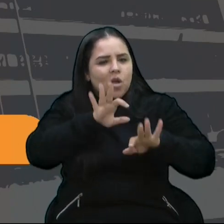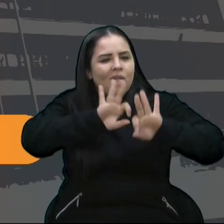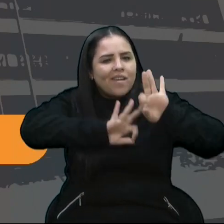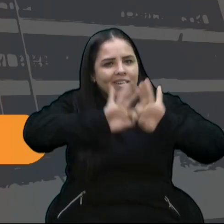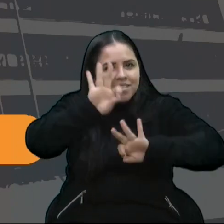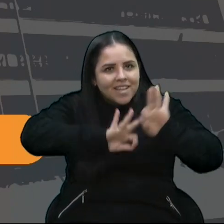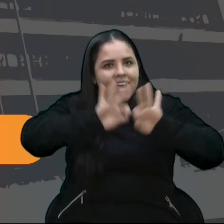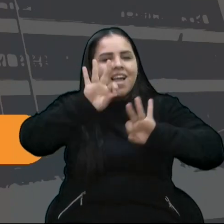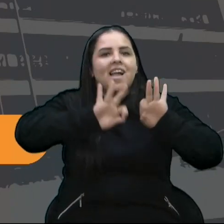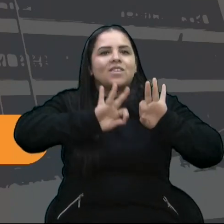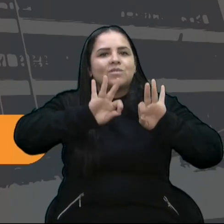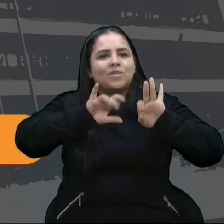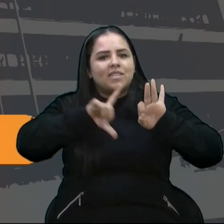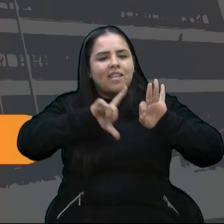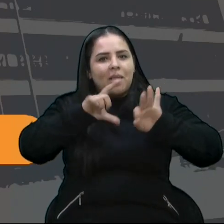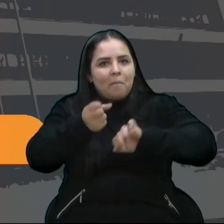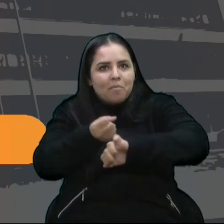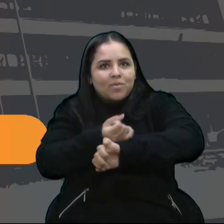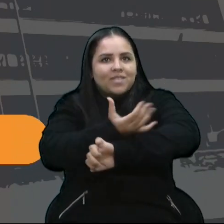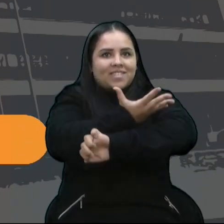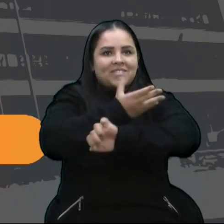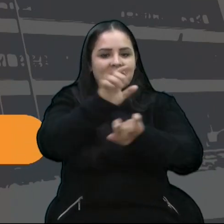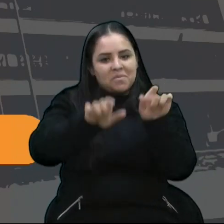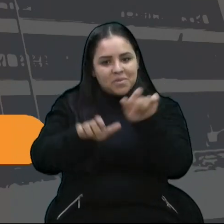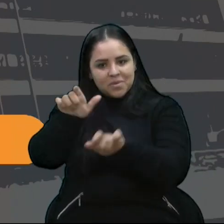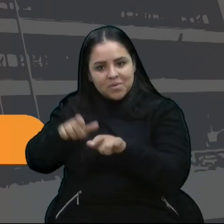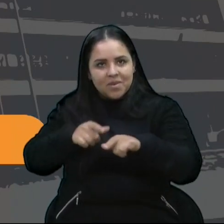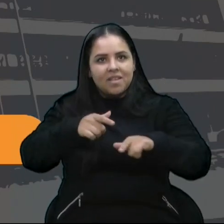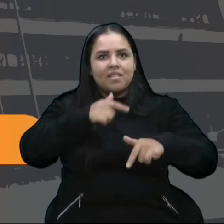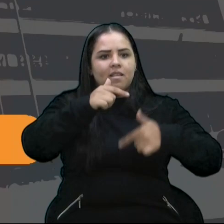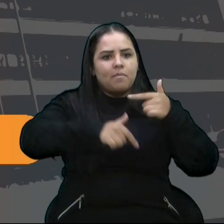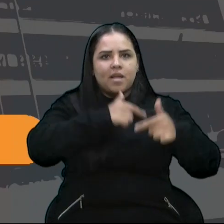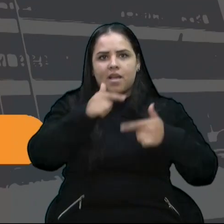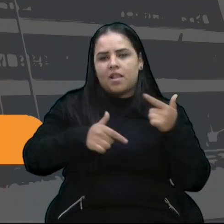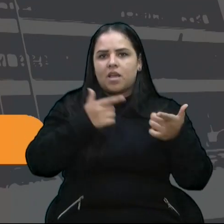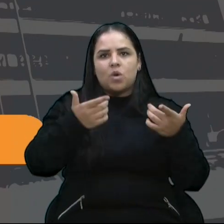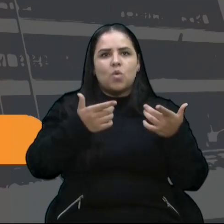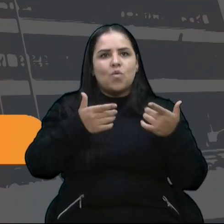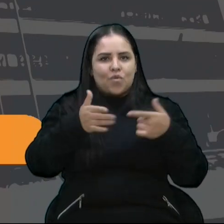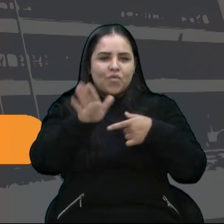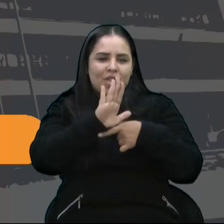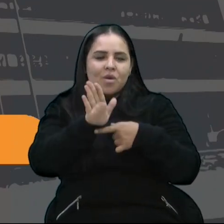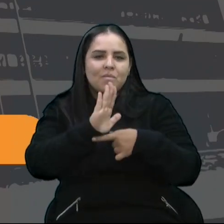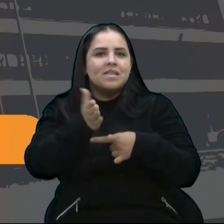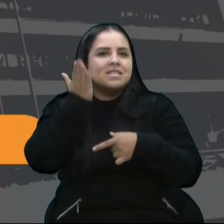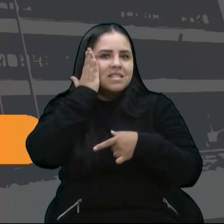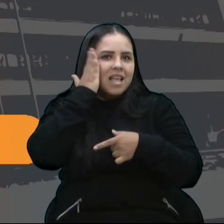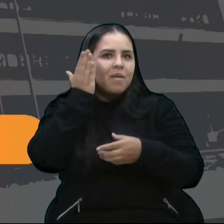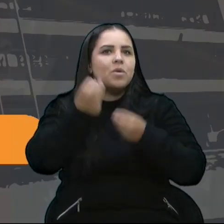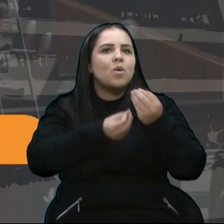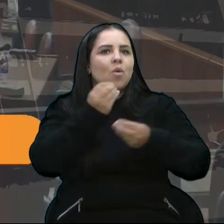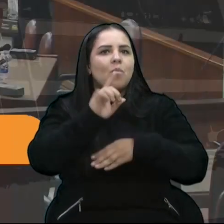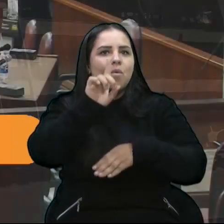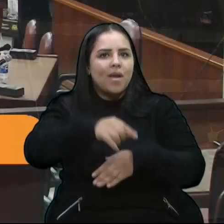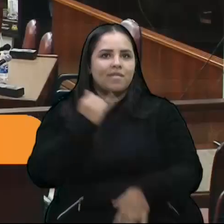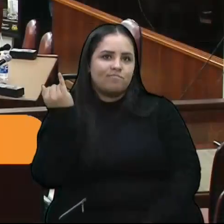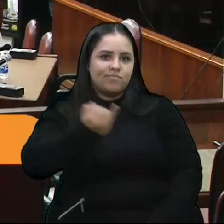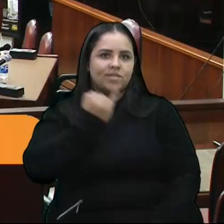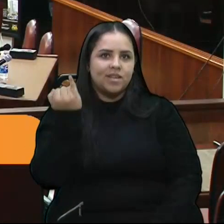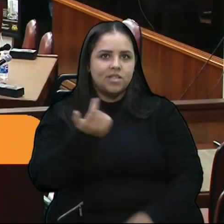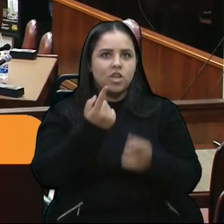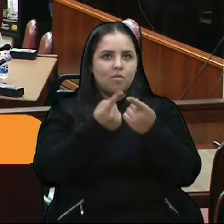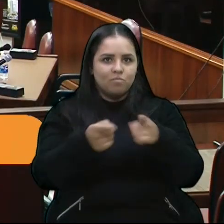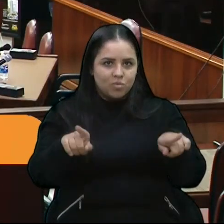sacado, ele toca muito a emoção das pessoas, né? Tu que trabalha com trilha, com filmes, tu sabe bem quanto a trilha sonora pode fazer